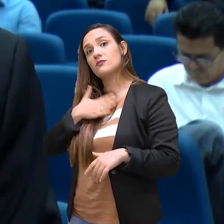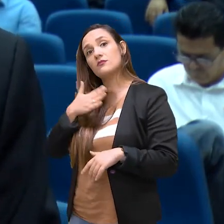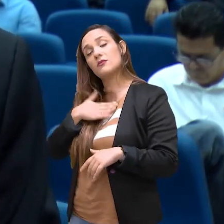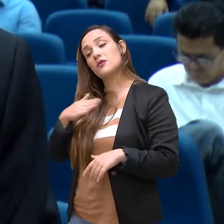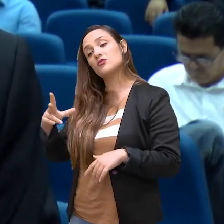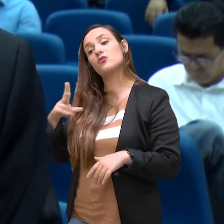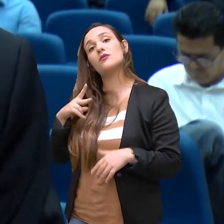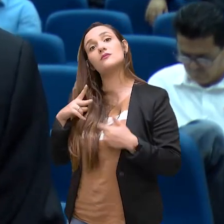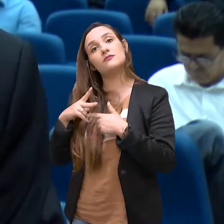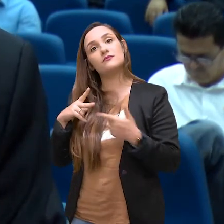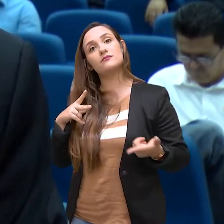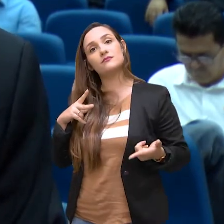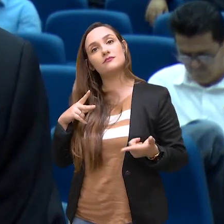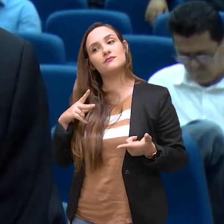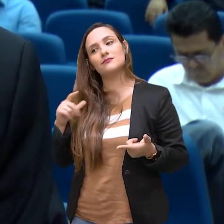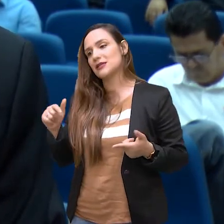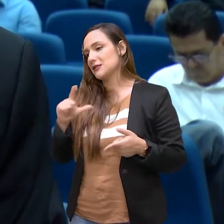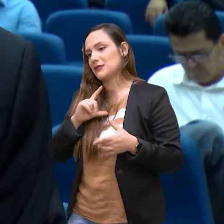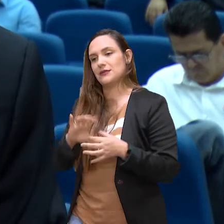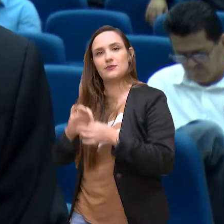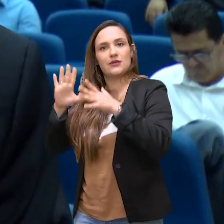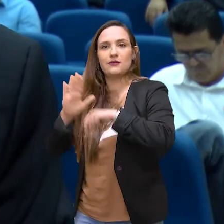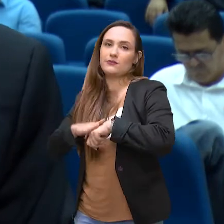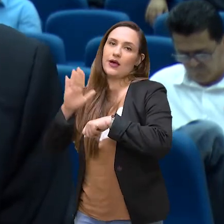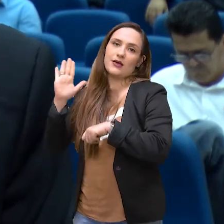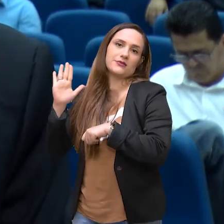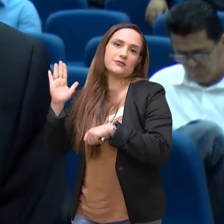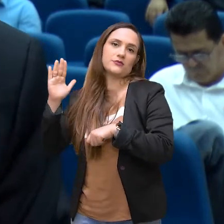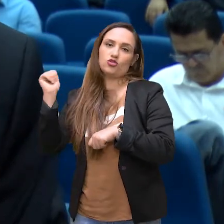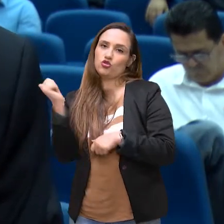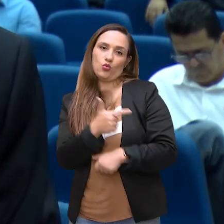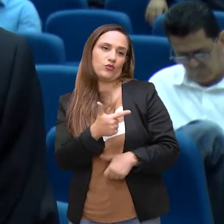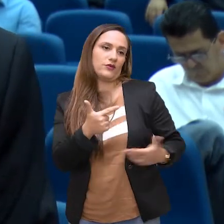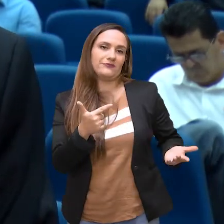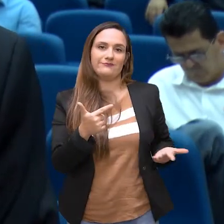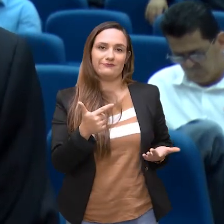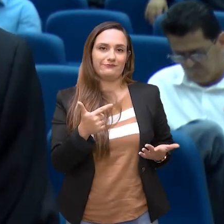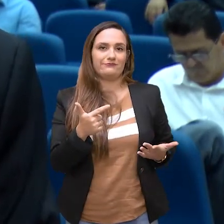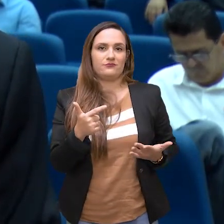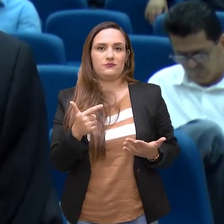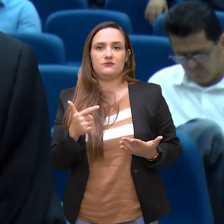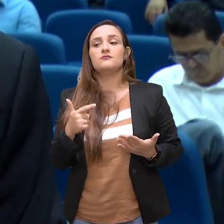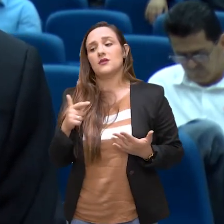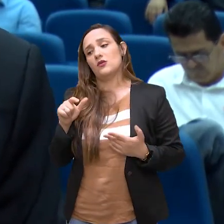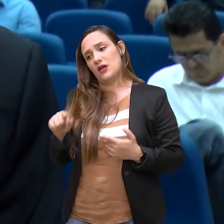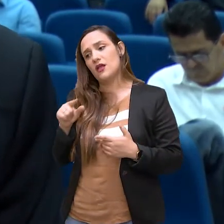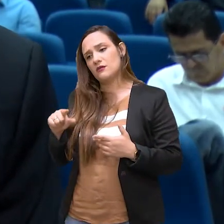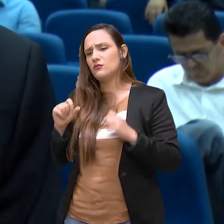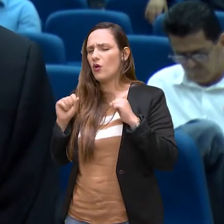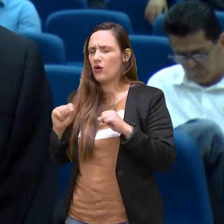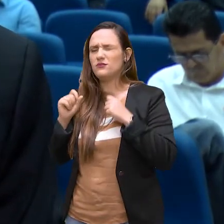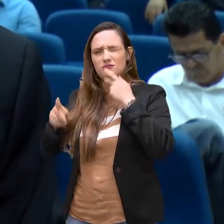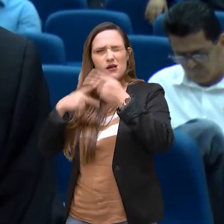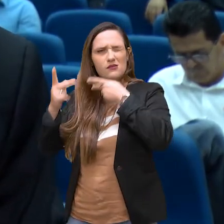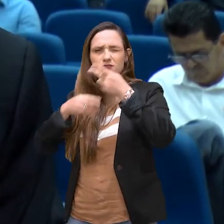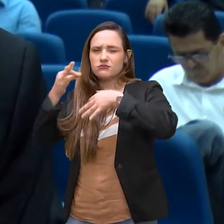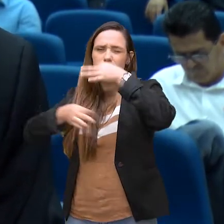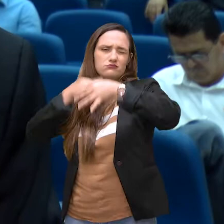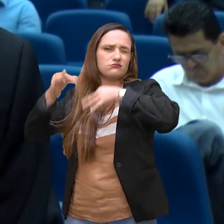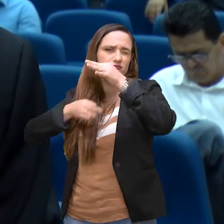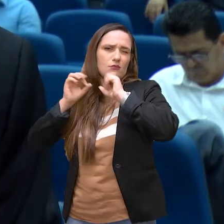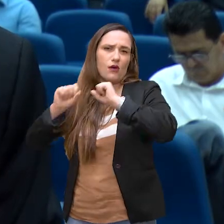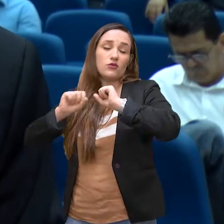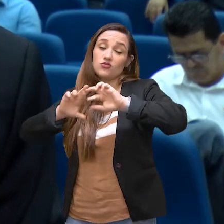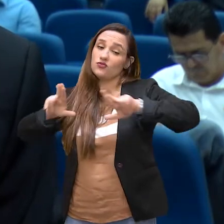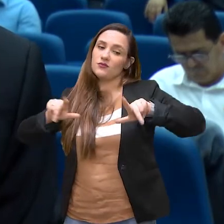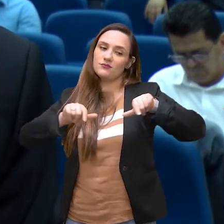perfil privado há um espaço de liberdade muito maior e é possível que, como qualquer cidadão, haja esse tipo de manifestação, desde